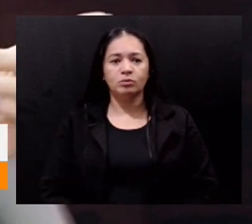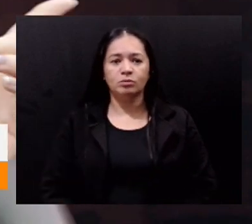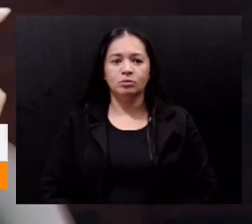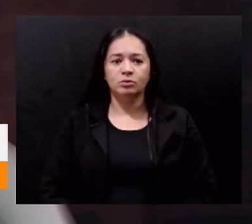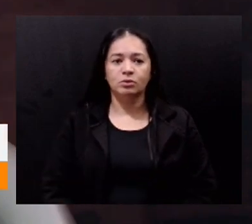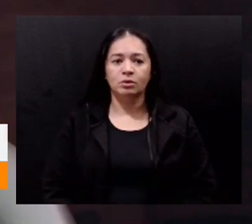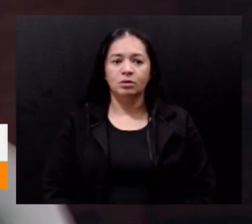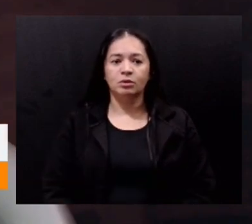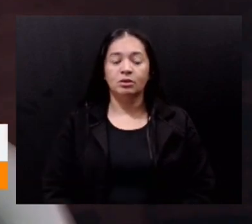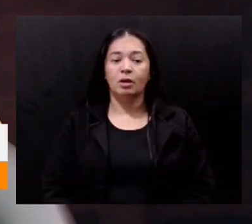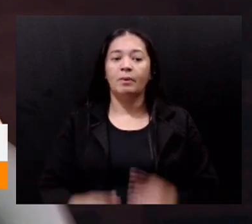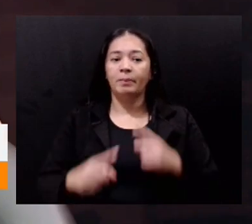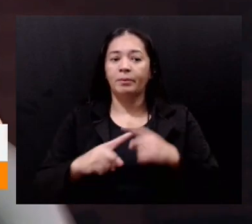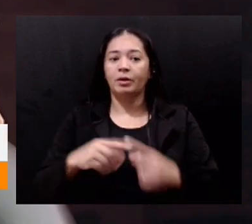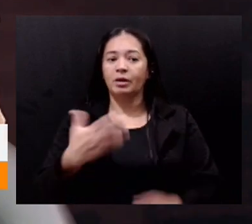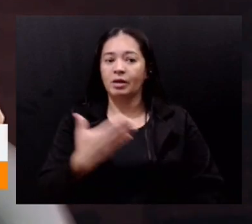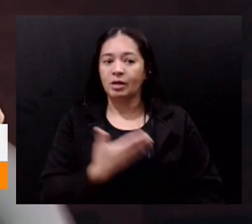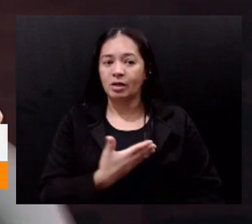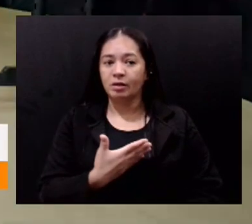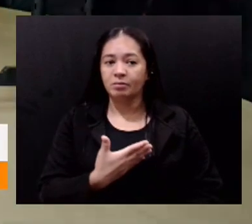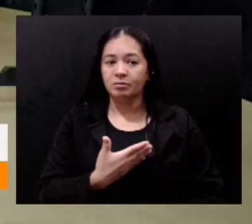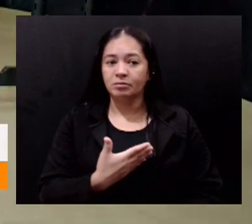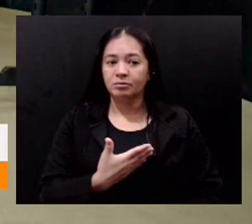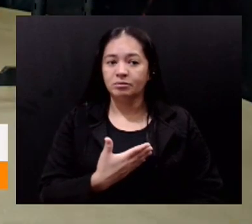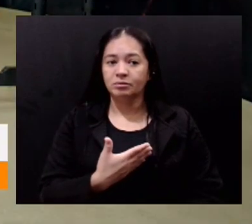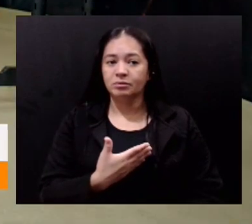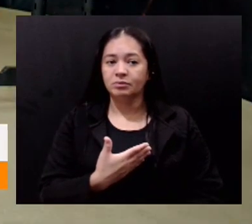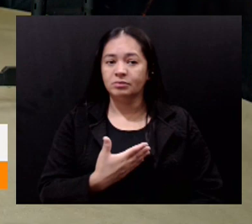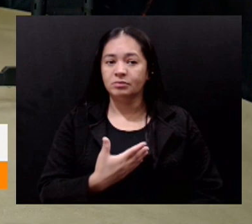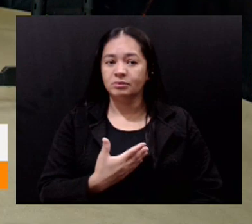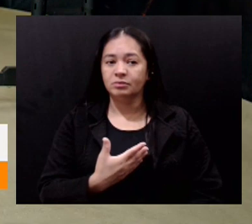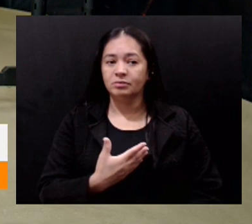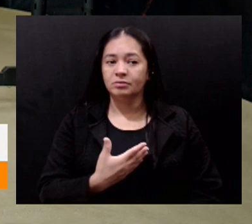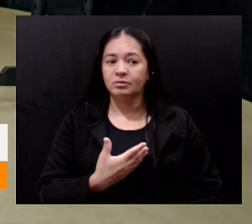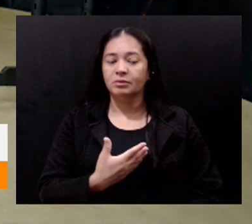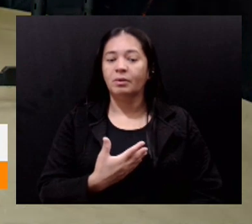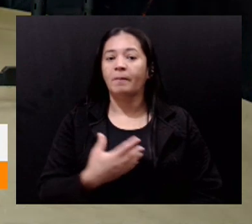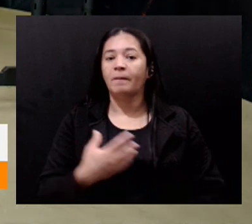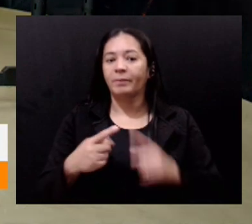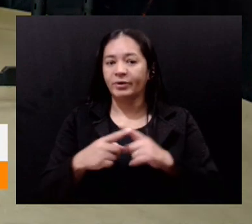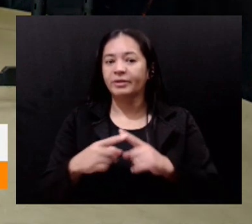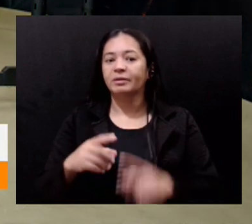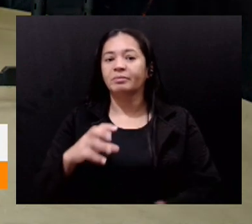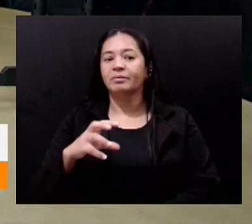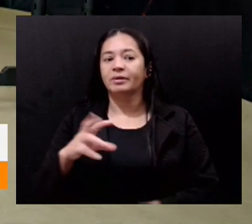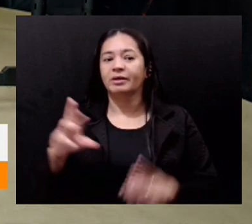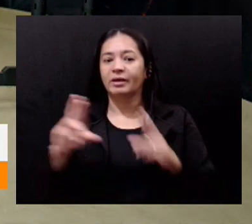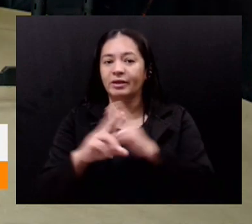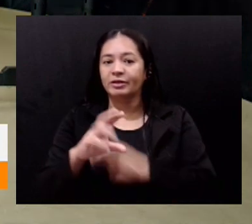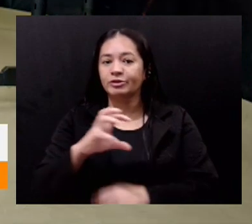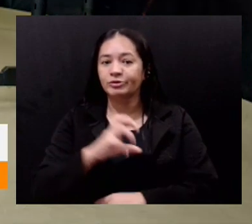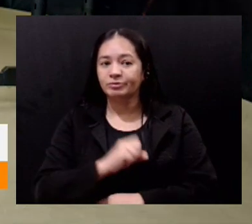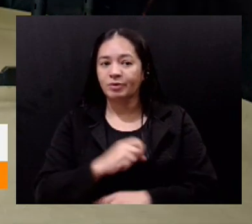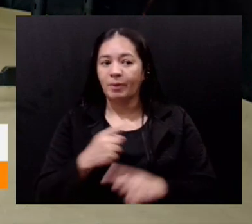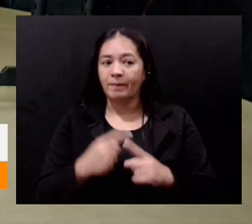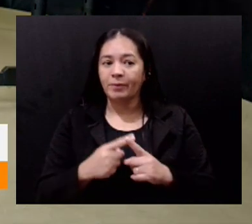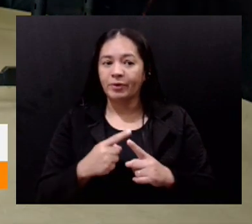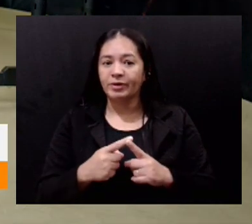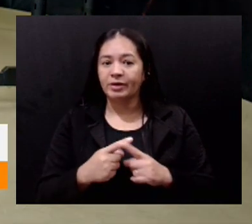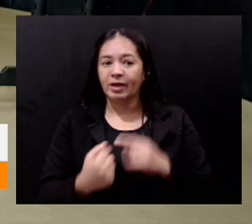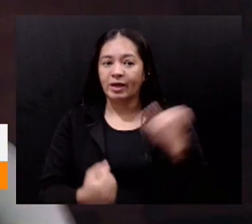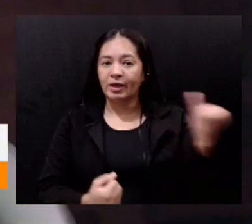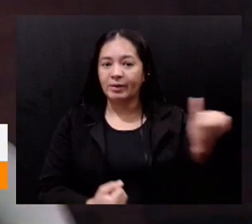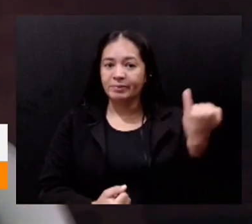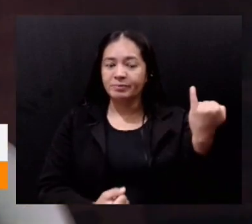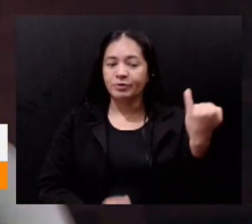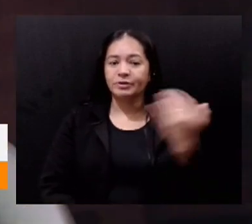amizade e também relacionamento amoroso. Porque Ah, relacionamento amoroso, a amizade, ela é importantíssima. verdade, Se ele não é verdade.